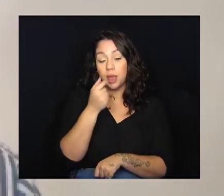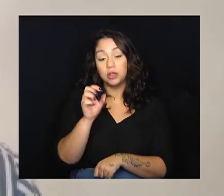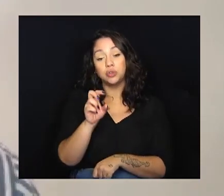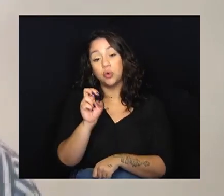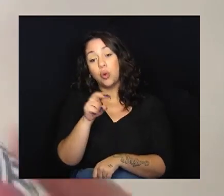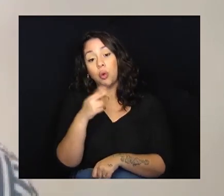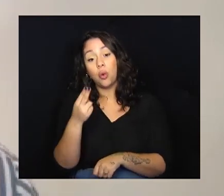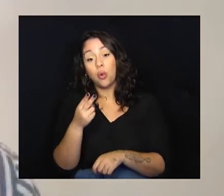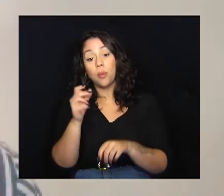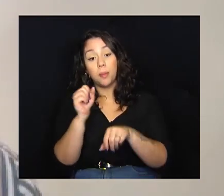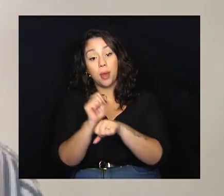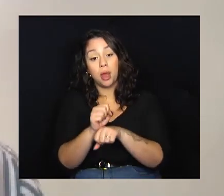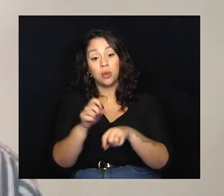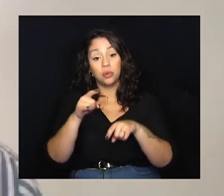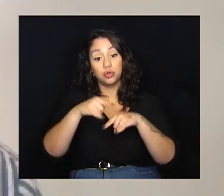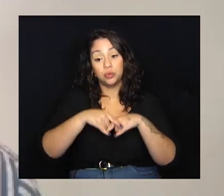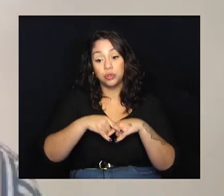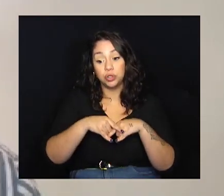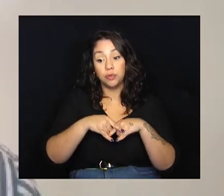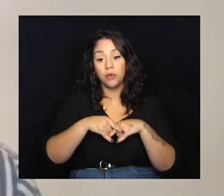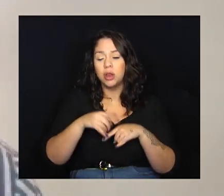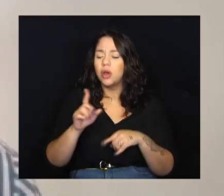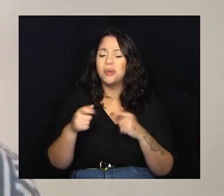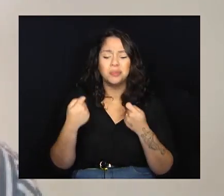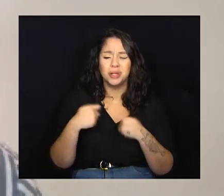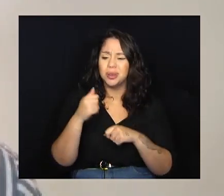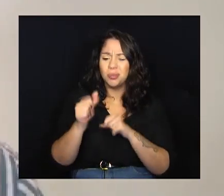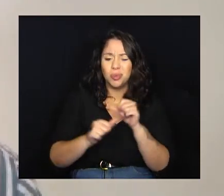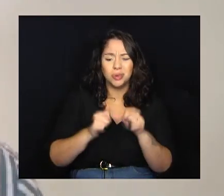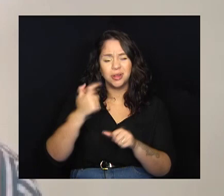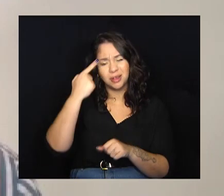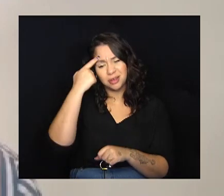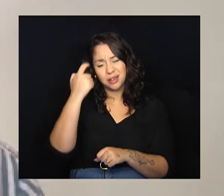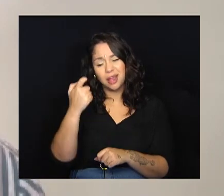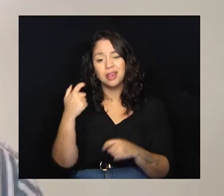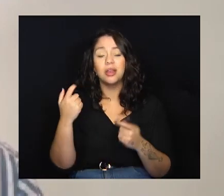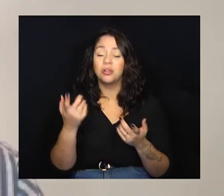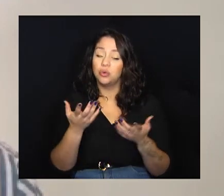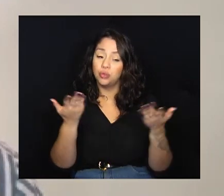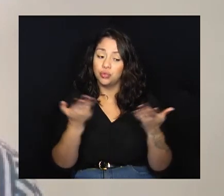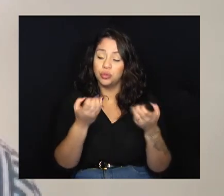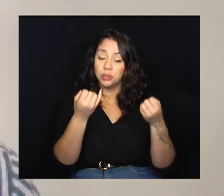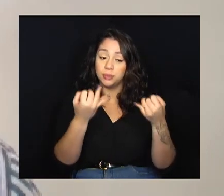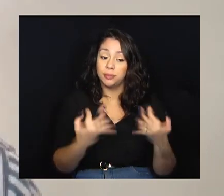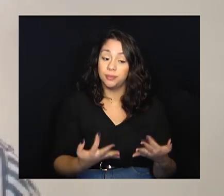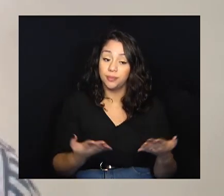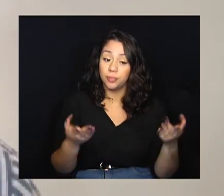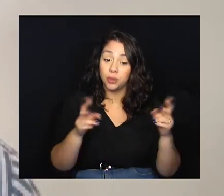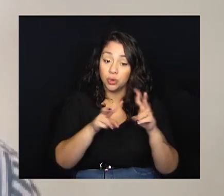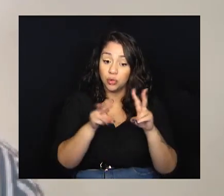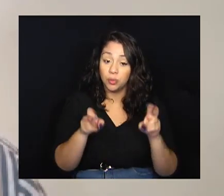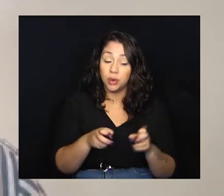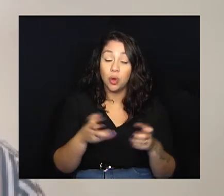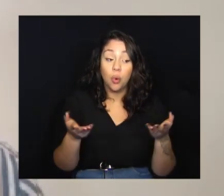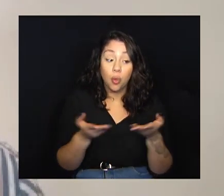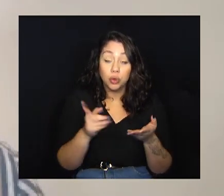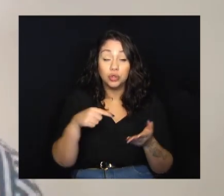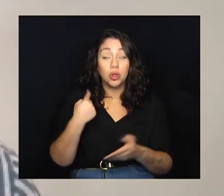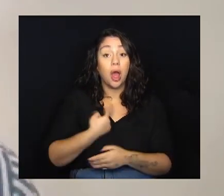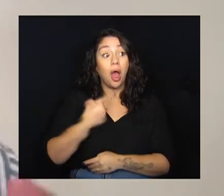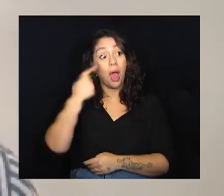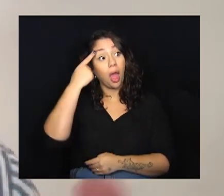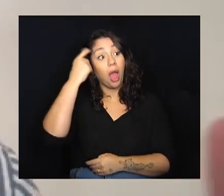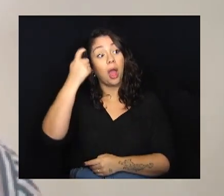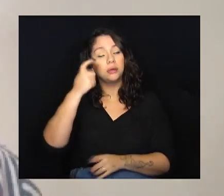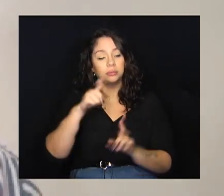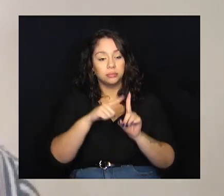E na verdade a gente tem que mudar a concepção da população então por isso que é importante a gente estar aqui falando disso hoje quando a gente pensa em ter um bebê o